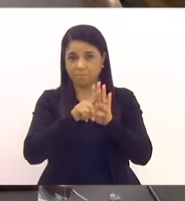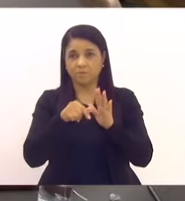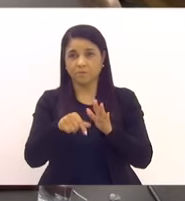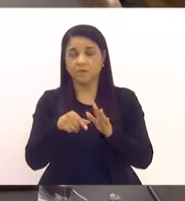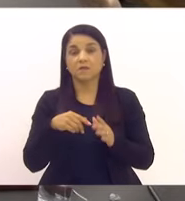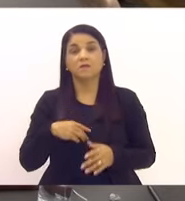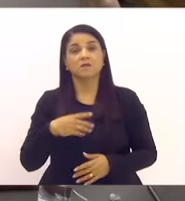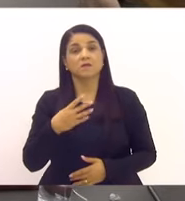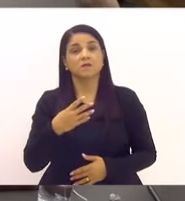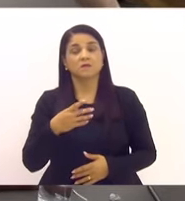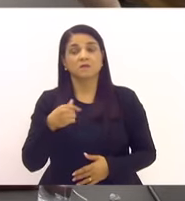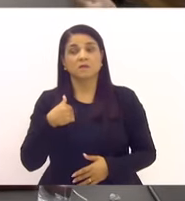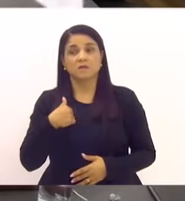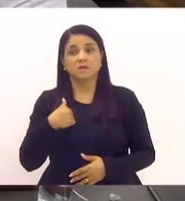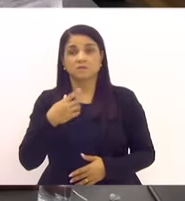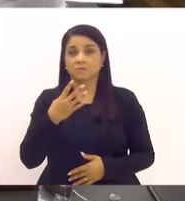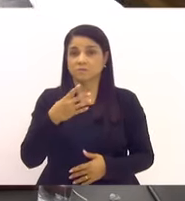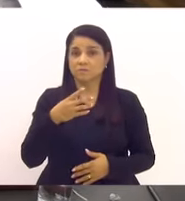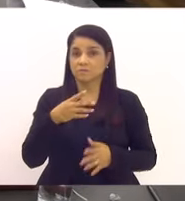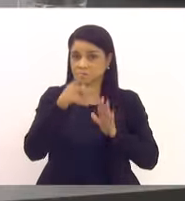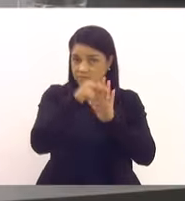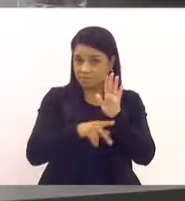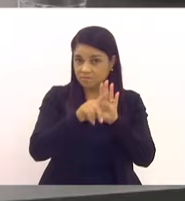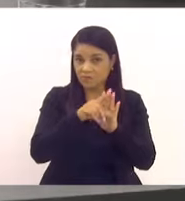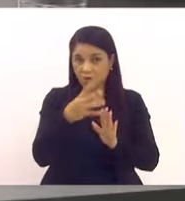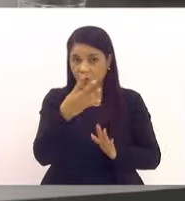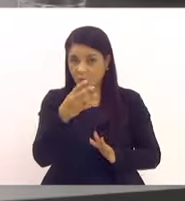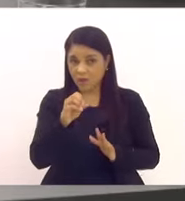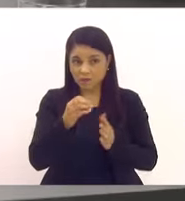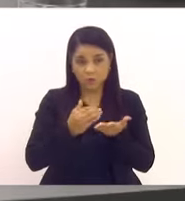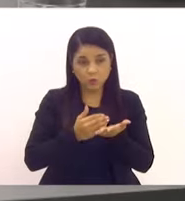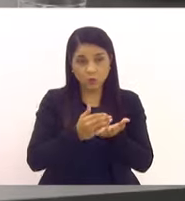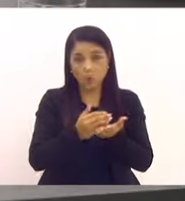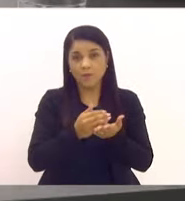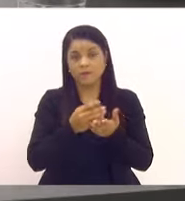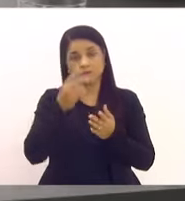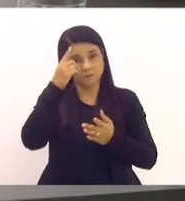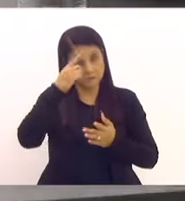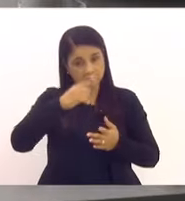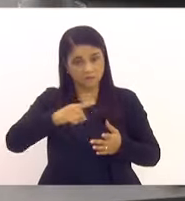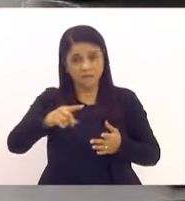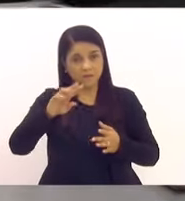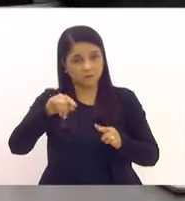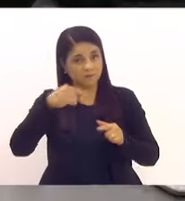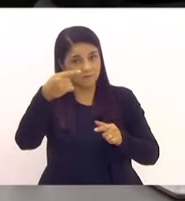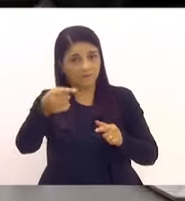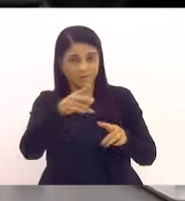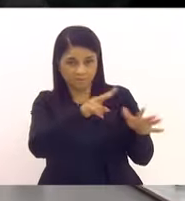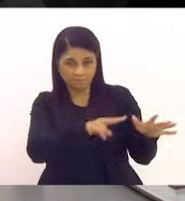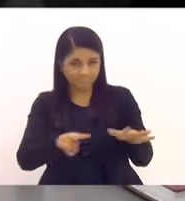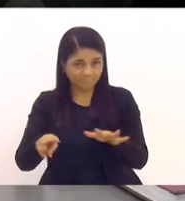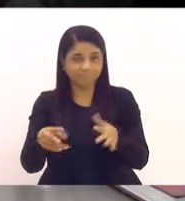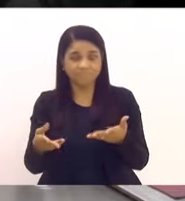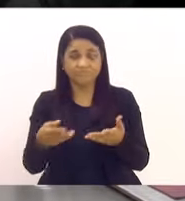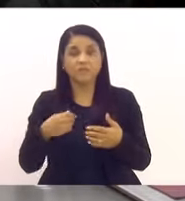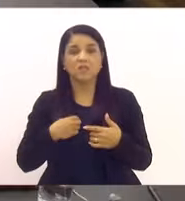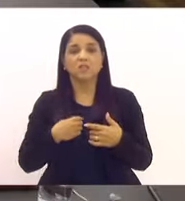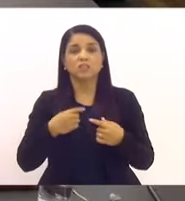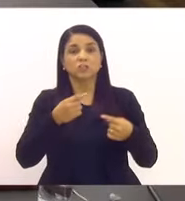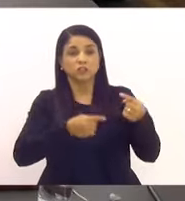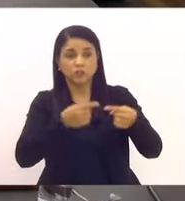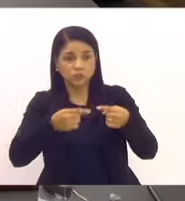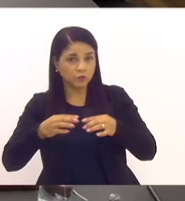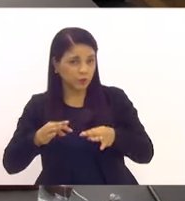Esses 40 no início da ordinária, pode da ser, próxima pode ser. Vez. Que ainda que a gente começa com esses. Ainda que a gente não discuta todos,